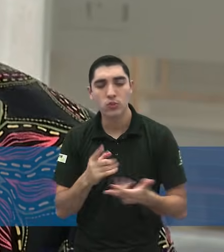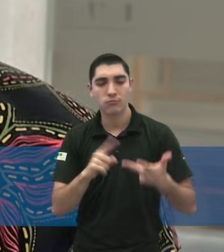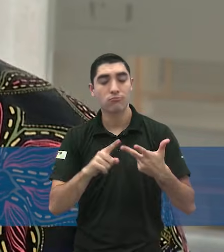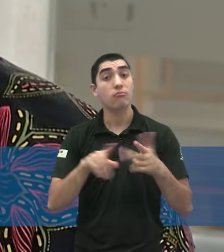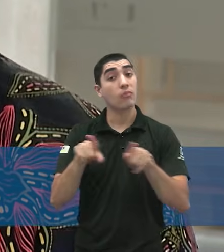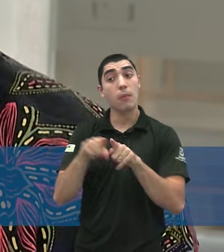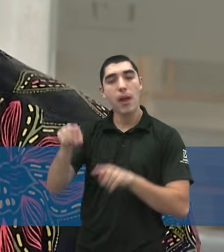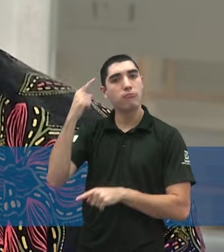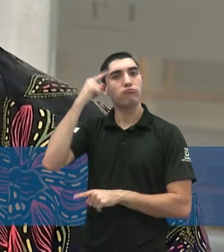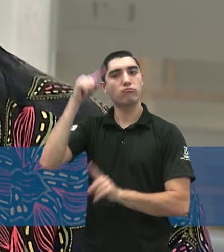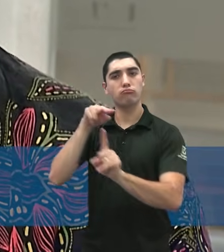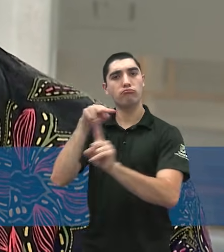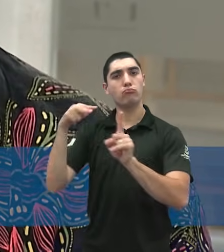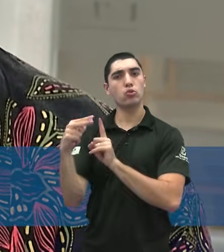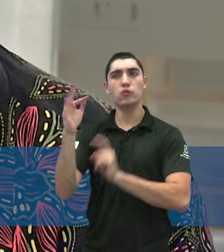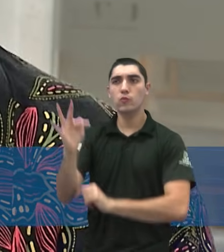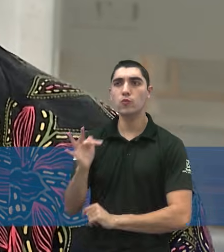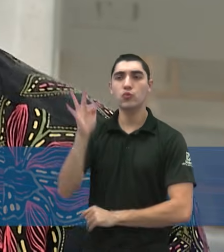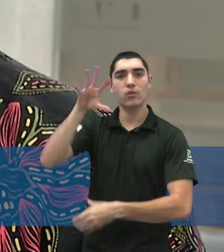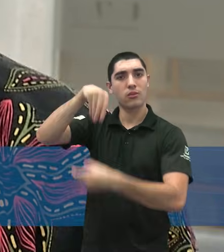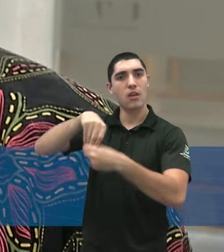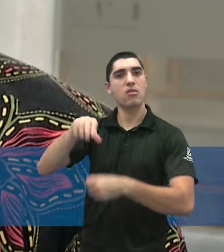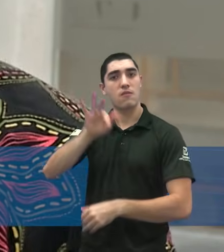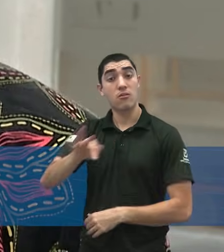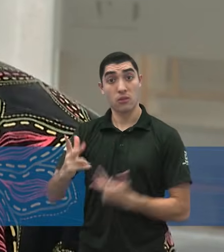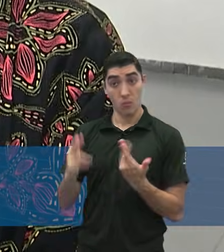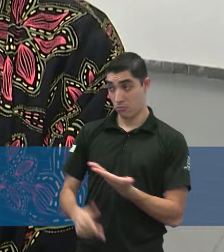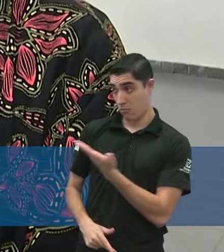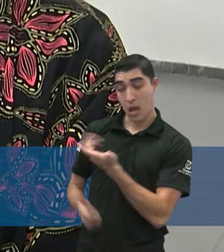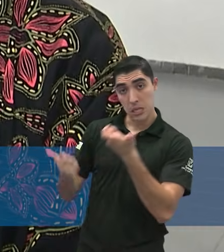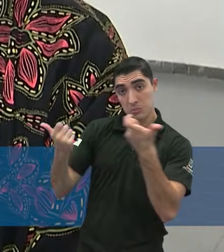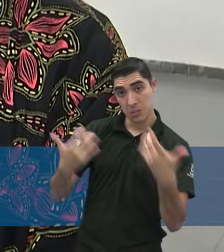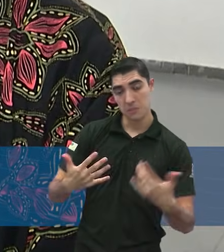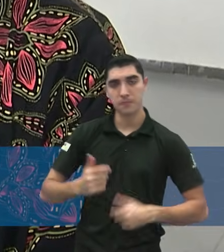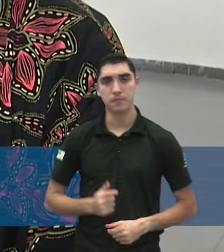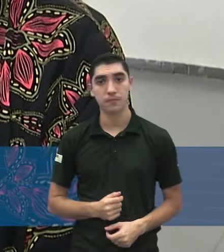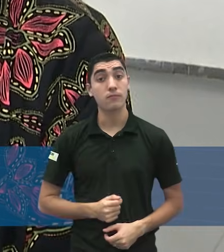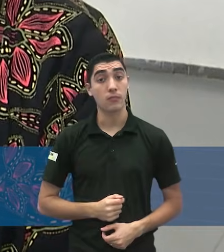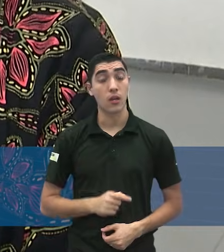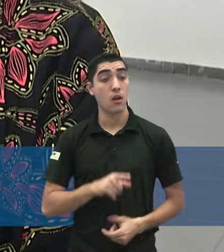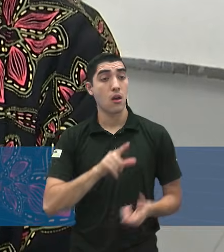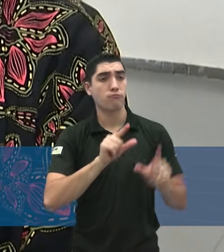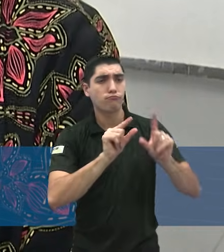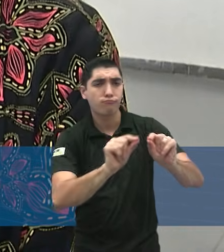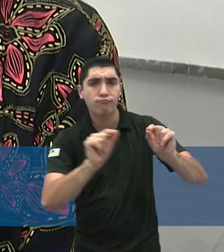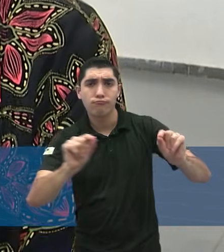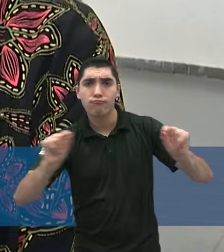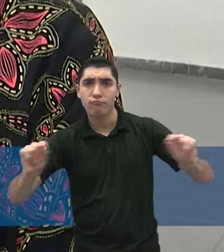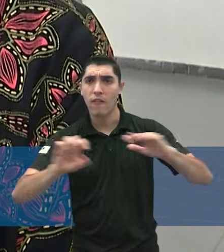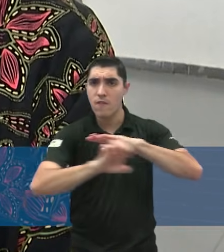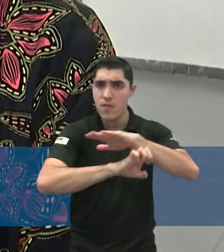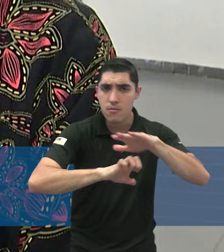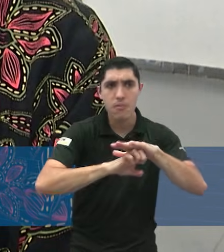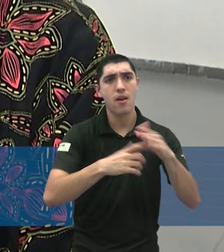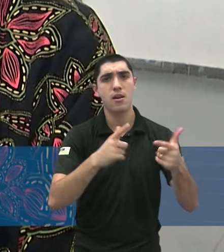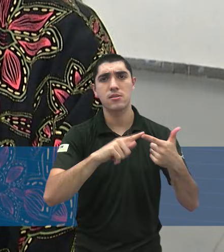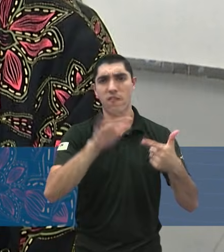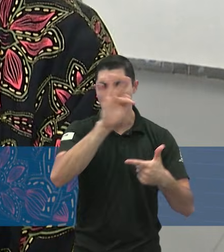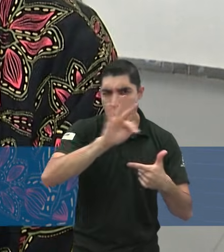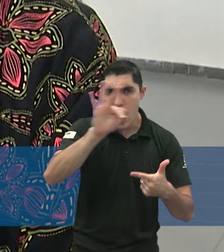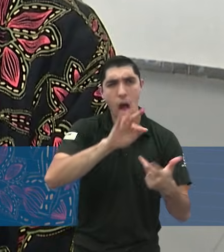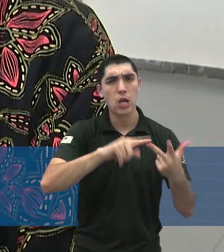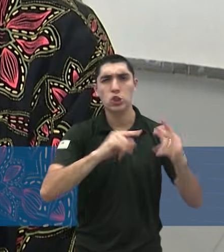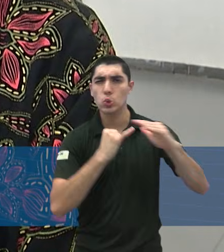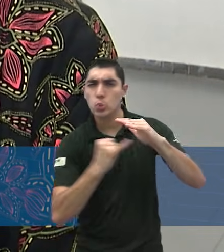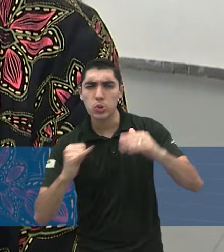perspectivas dentro das universidades, como conta a professora. As instituições, elas precisam estar mais abertas, né,